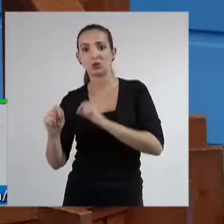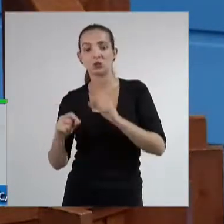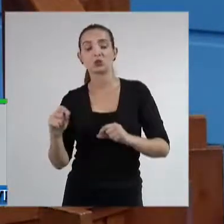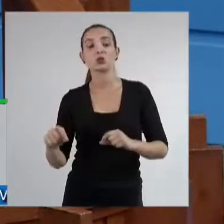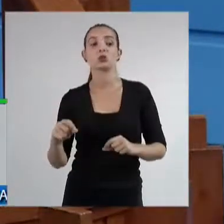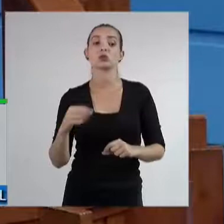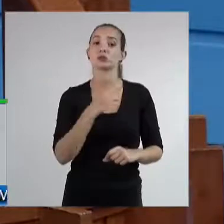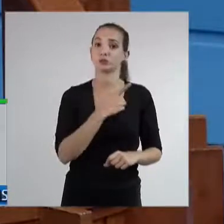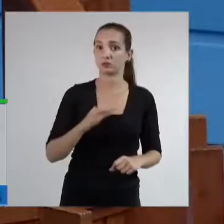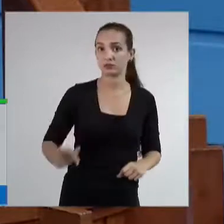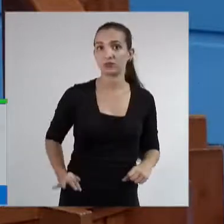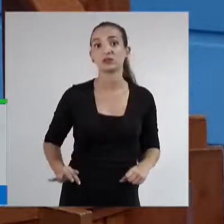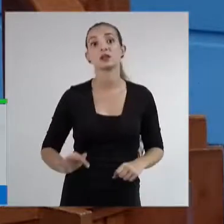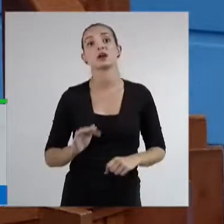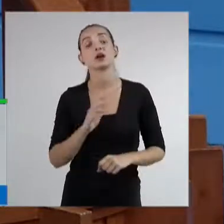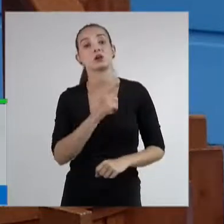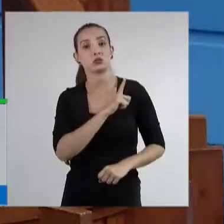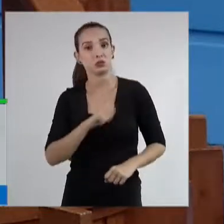fiscalizar.